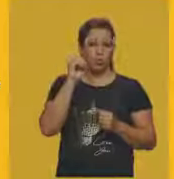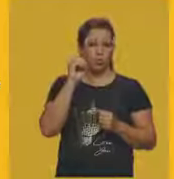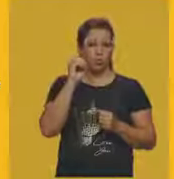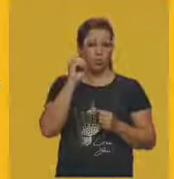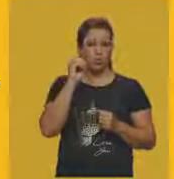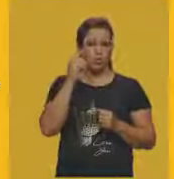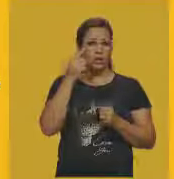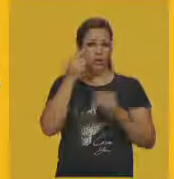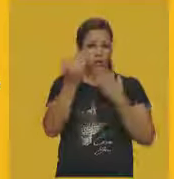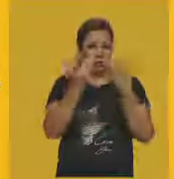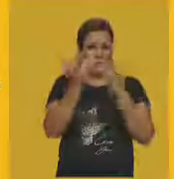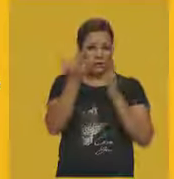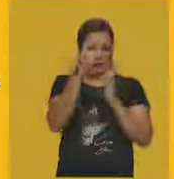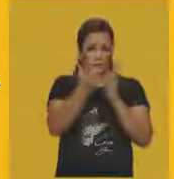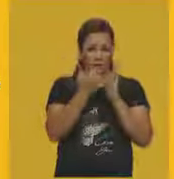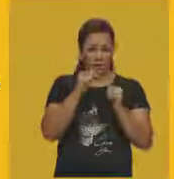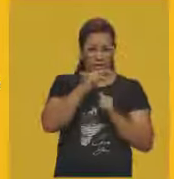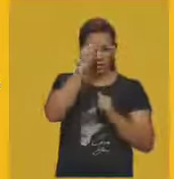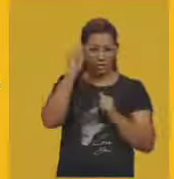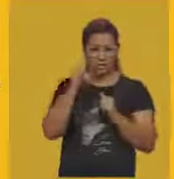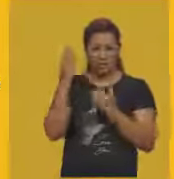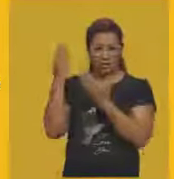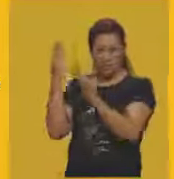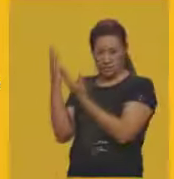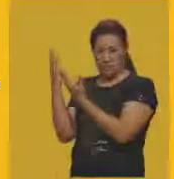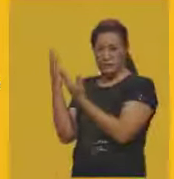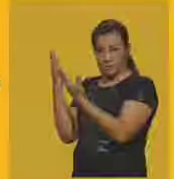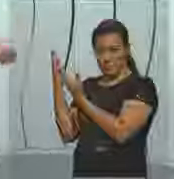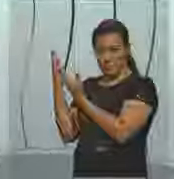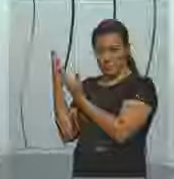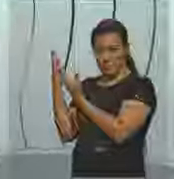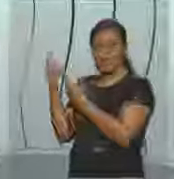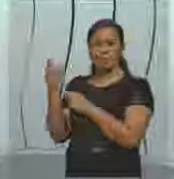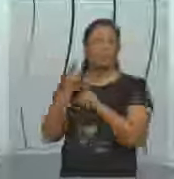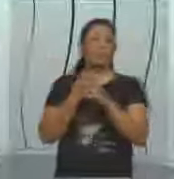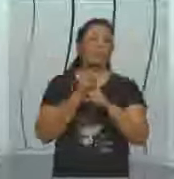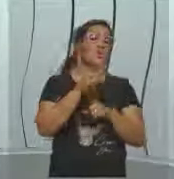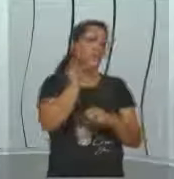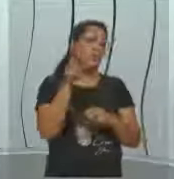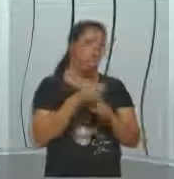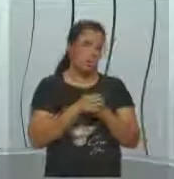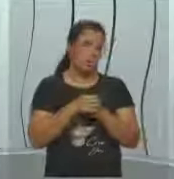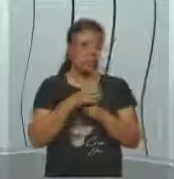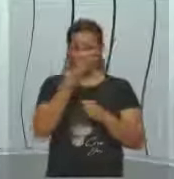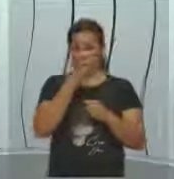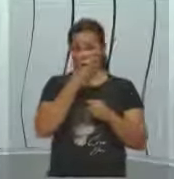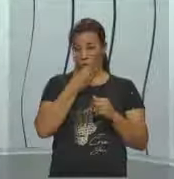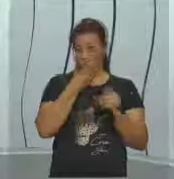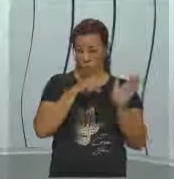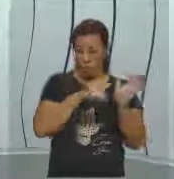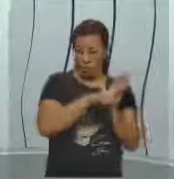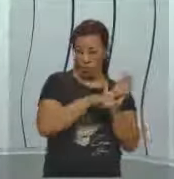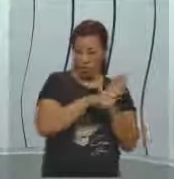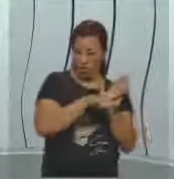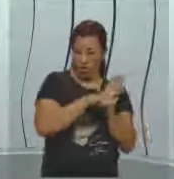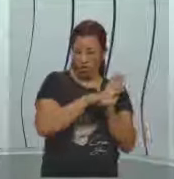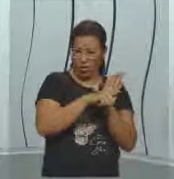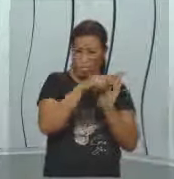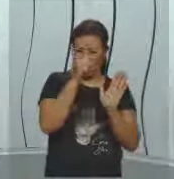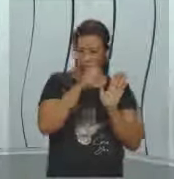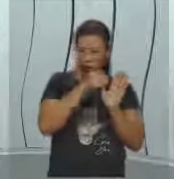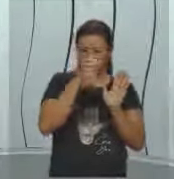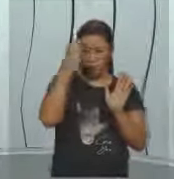medida para resistência elétrica. A lei de Ohm recebeu esse nome justamente porque o cientista que descobriu